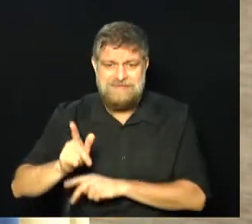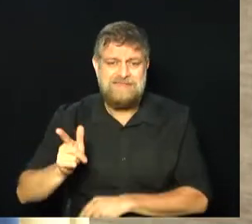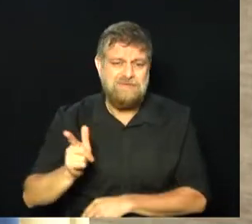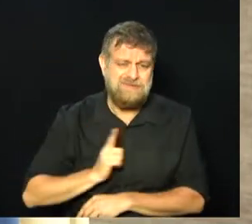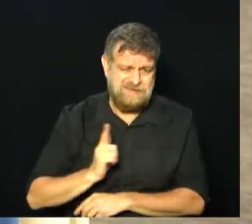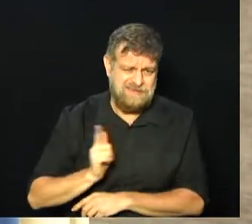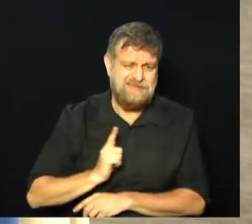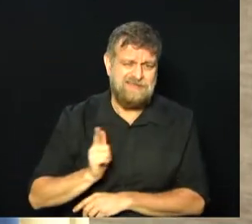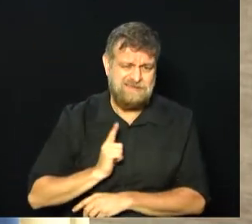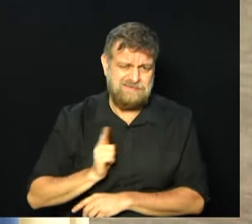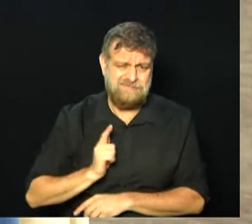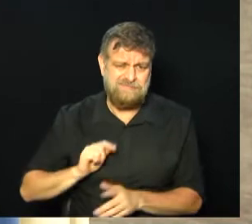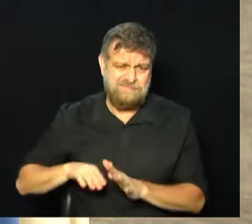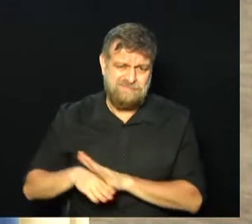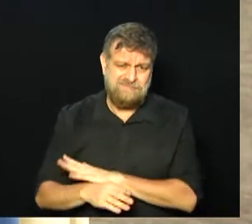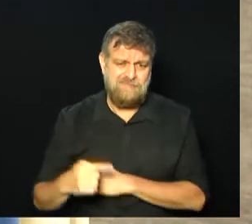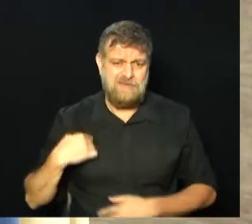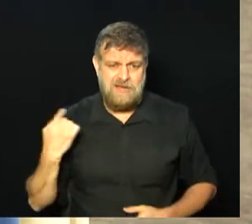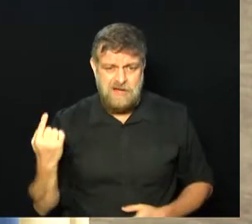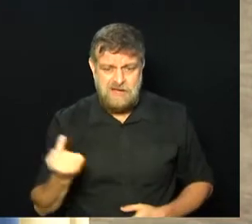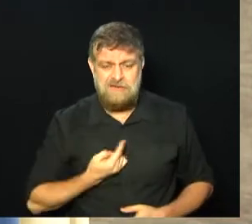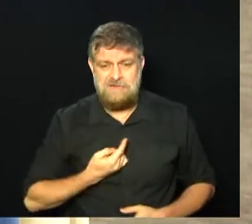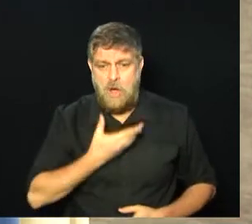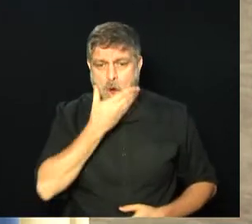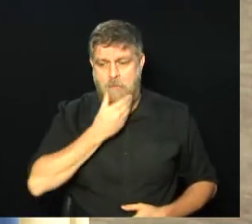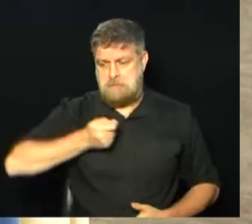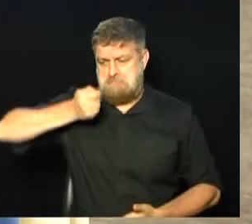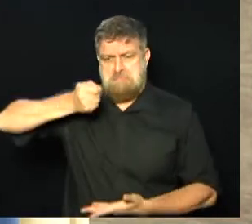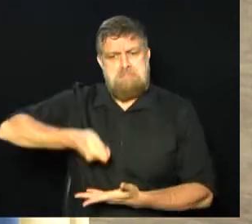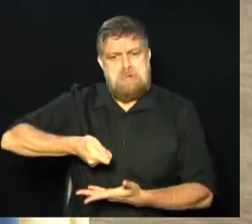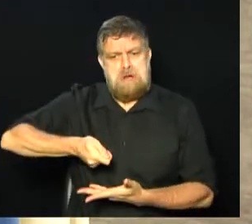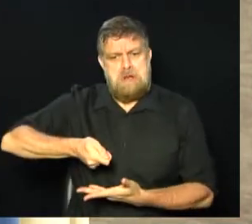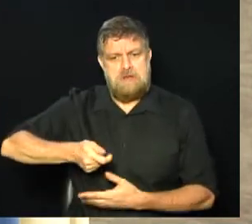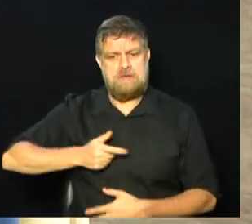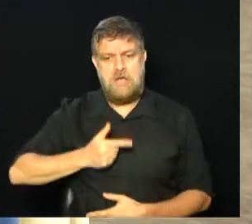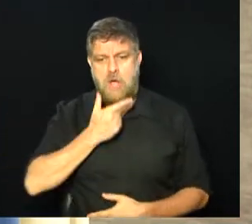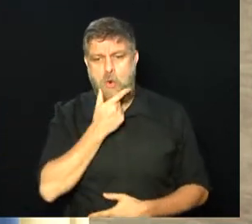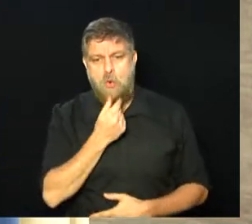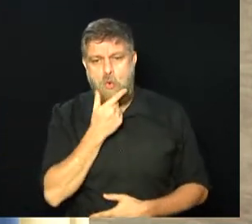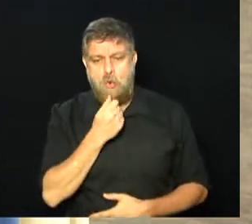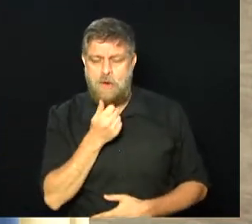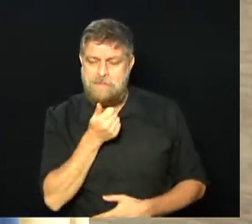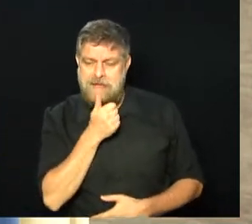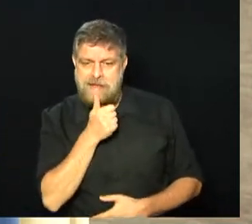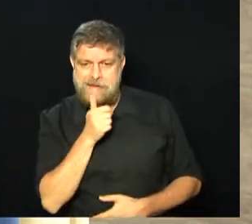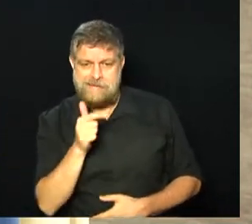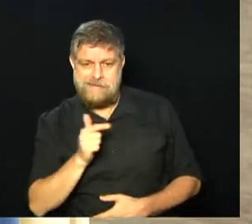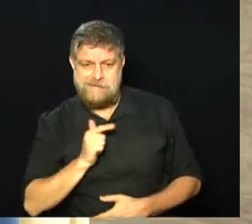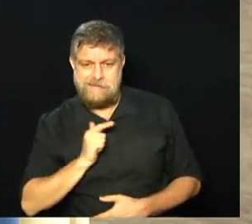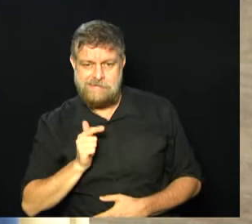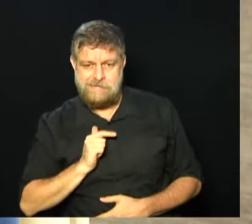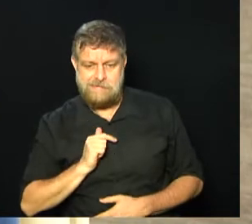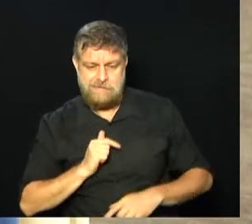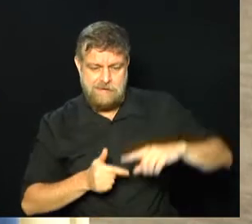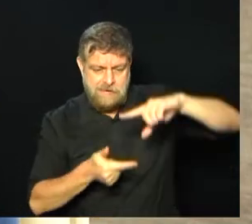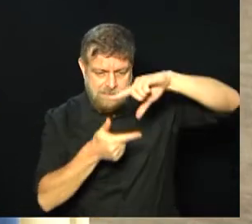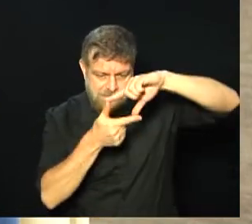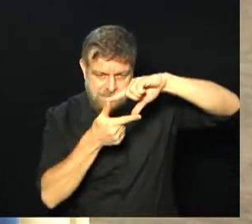nossa criação ela é muito machista, né? Eu acho que o homem ele ainda tem alguns estigmas,